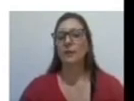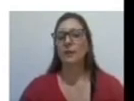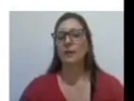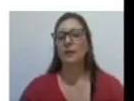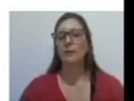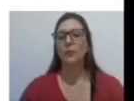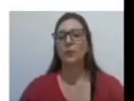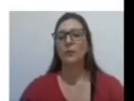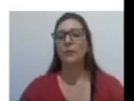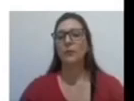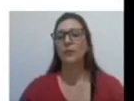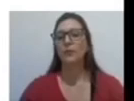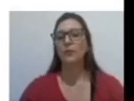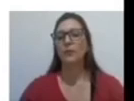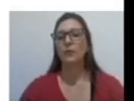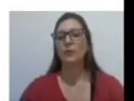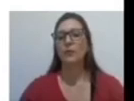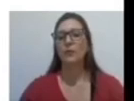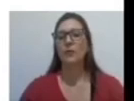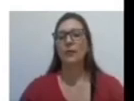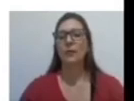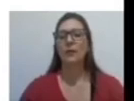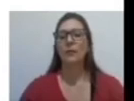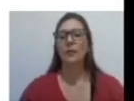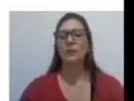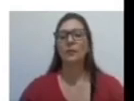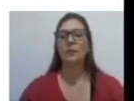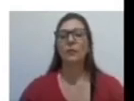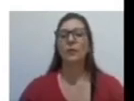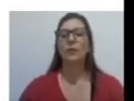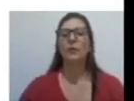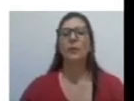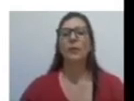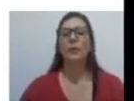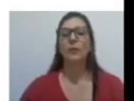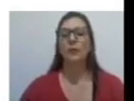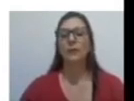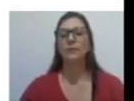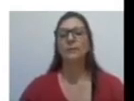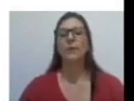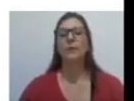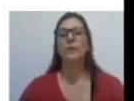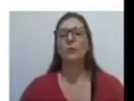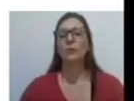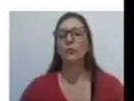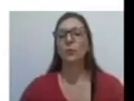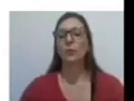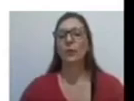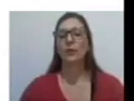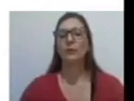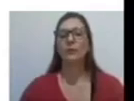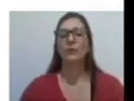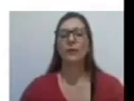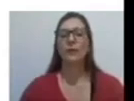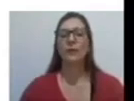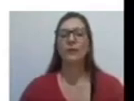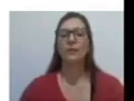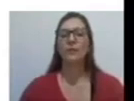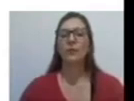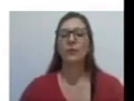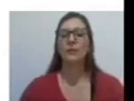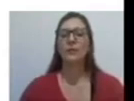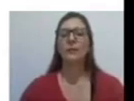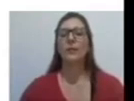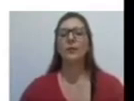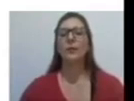no período que você ficou sem usar aquele alimento, você obteve uma melhora, No segundo momento, você vai adicionar